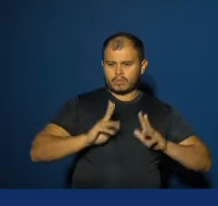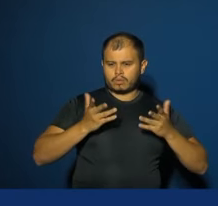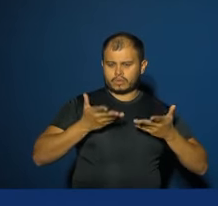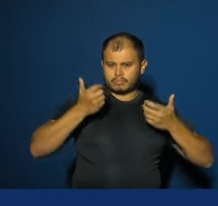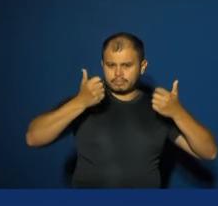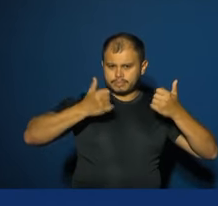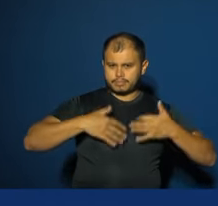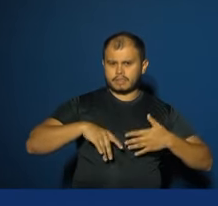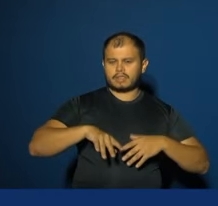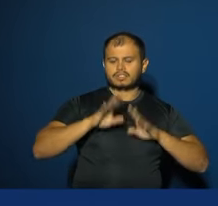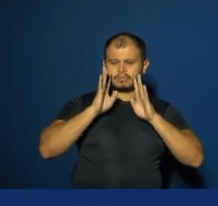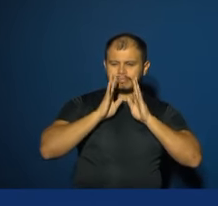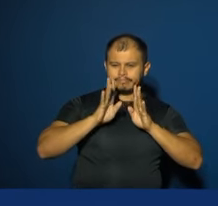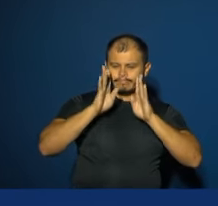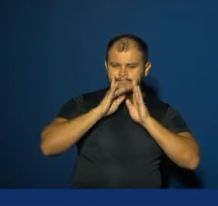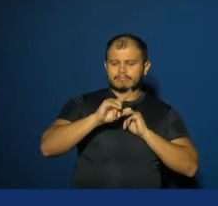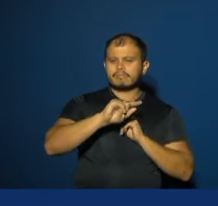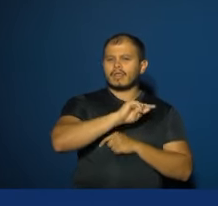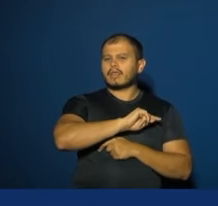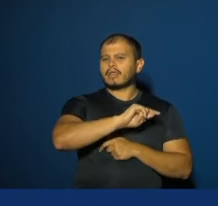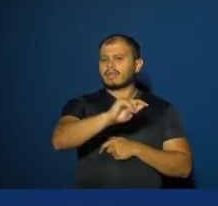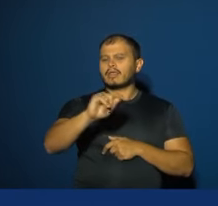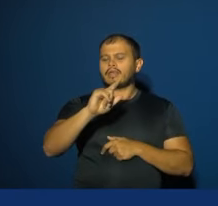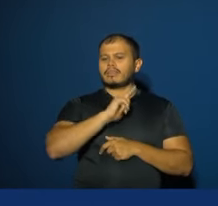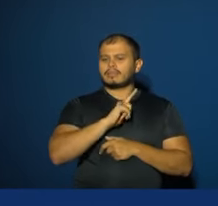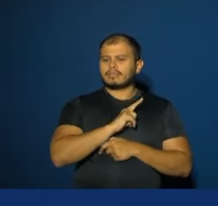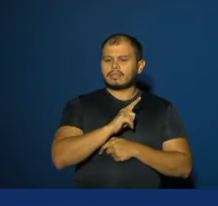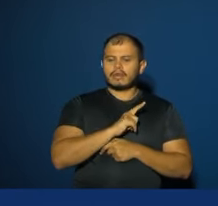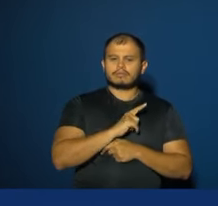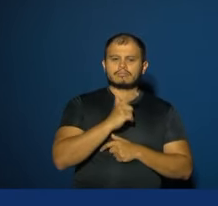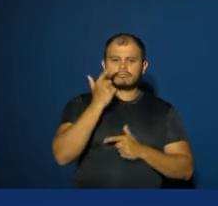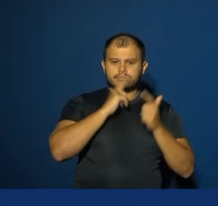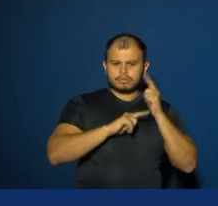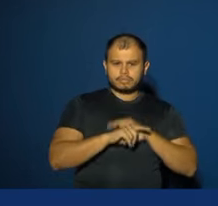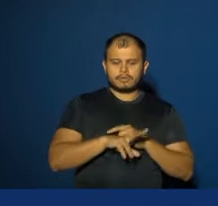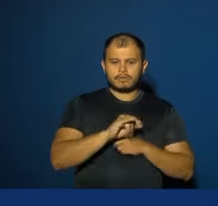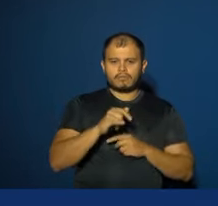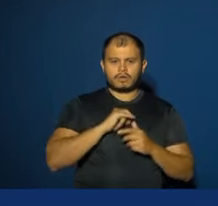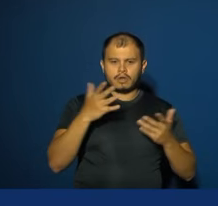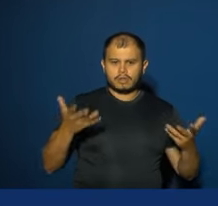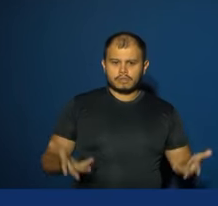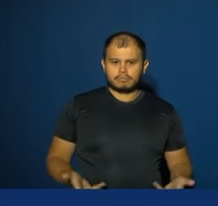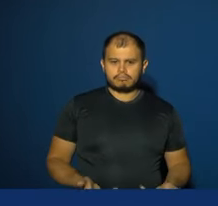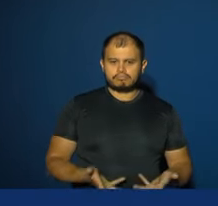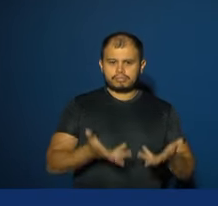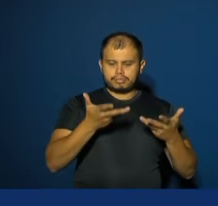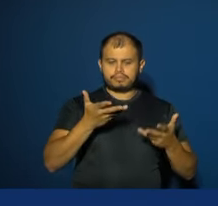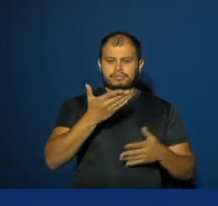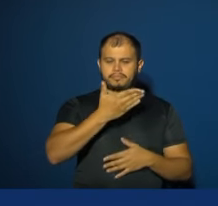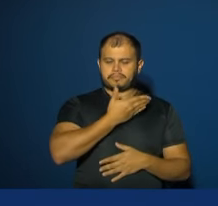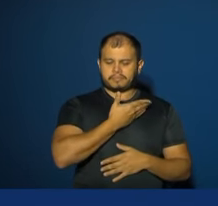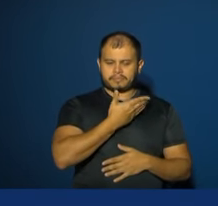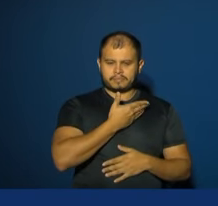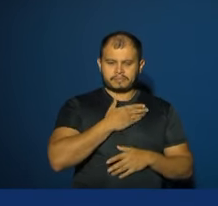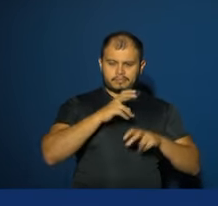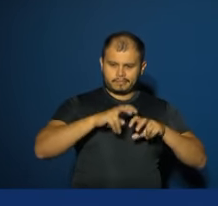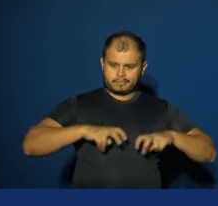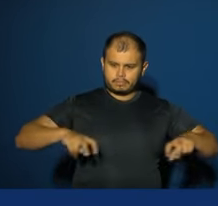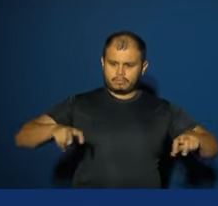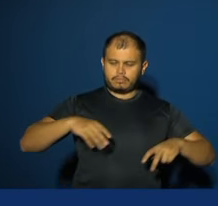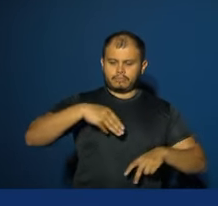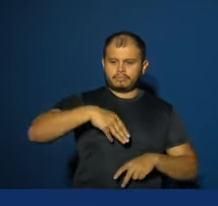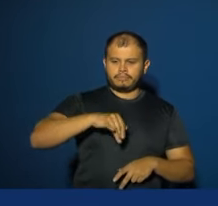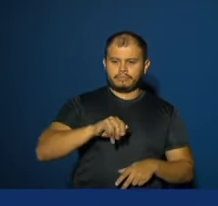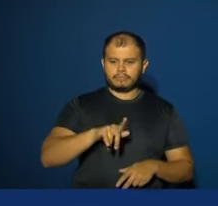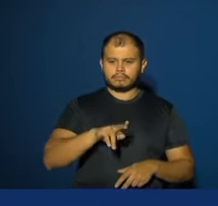Nada melhor do que eu vi quem tá aí né querendo alocar esse Capital todo eu vou levantar a bola aqui pro meus colegas de painel então Miguel Vamos começar